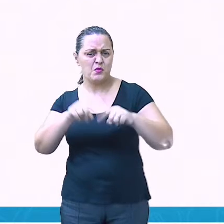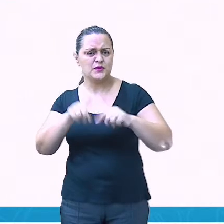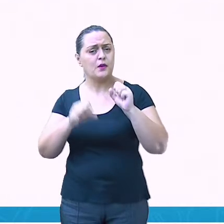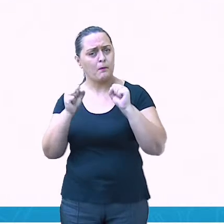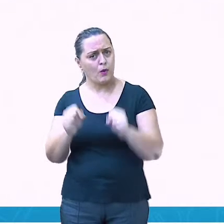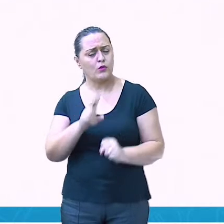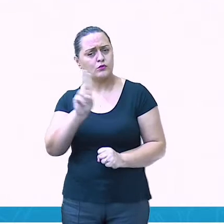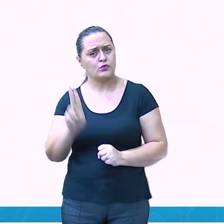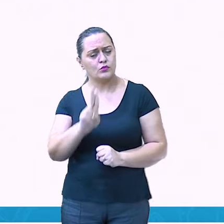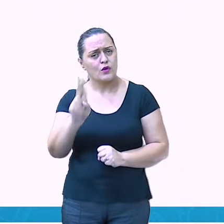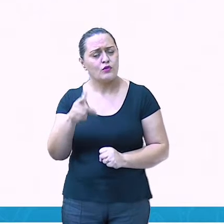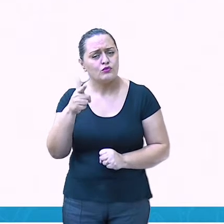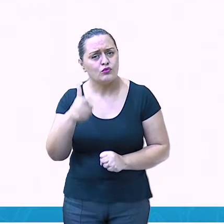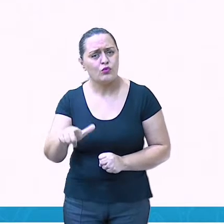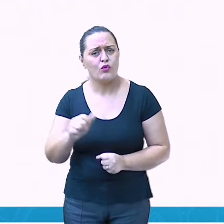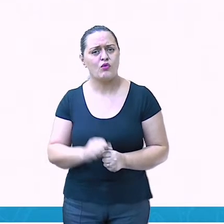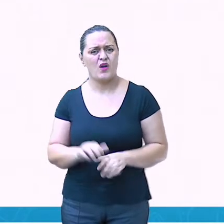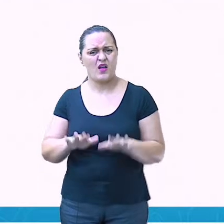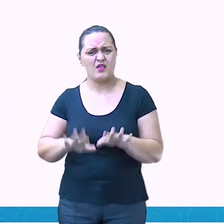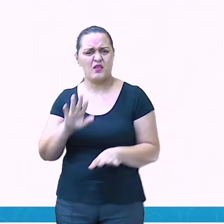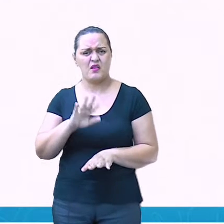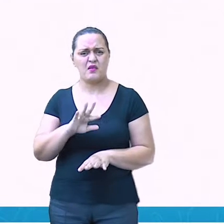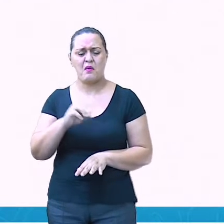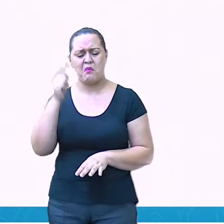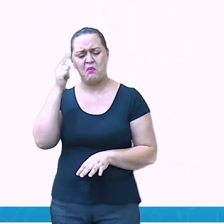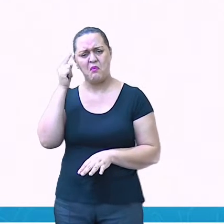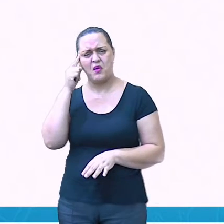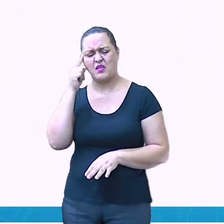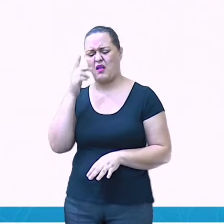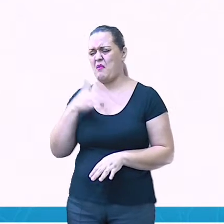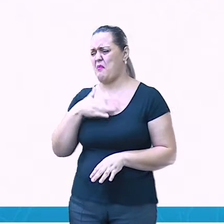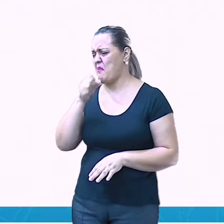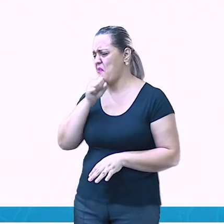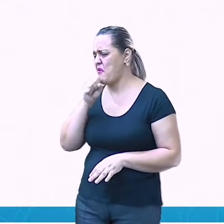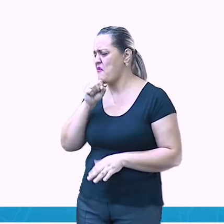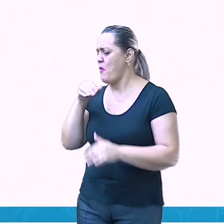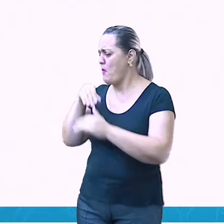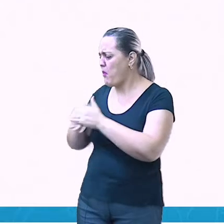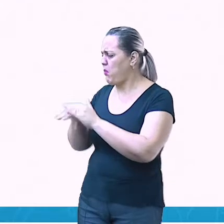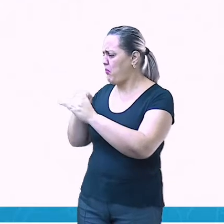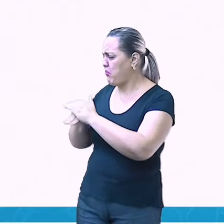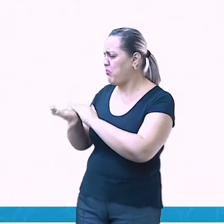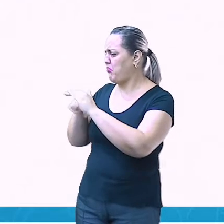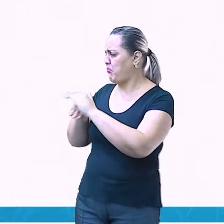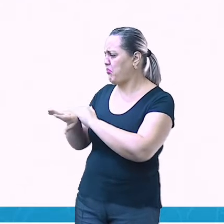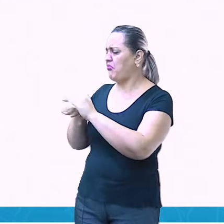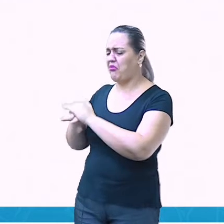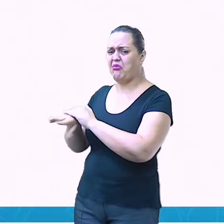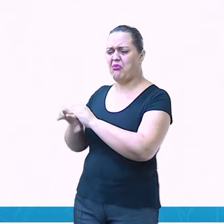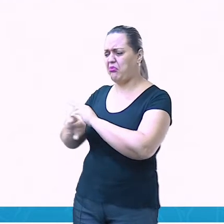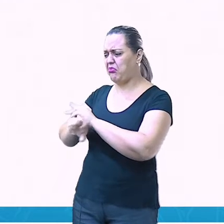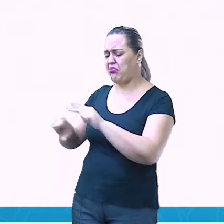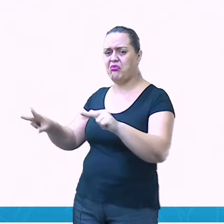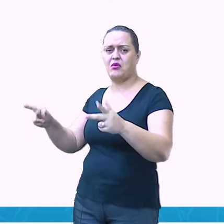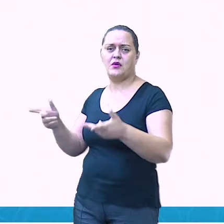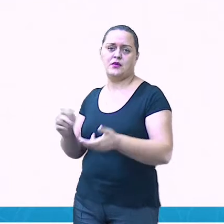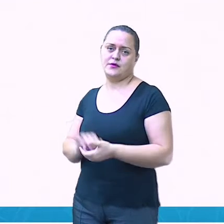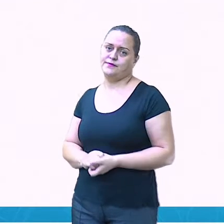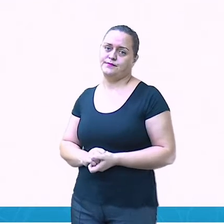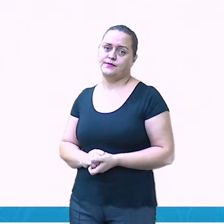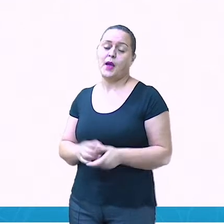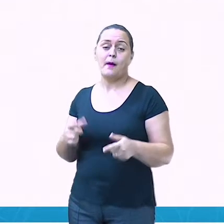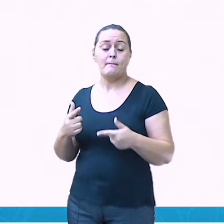lixo para poder ficar lá depois só entulhando. Não, minha avó fez o vaso da planta usando,